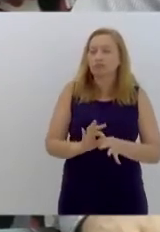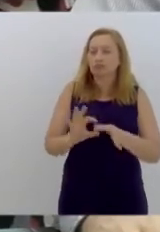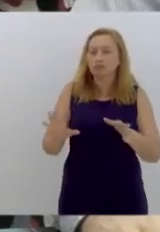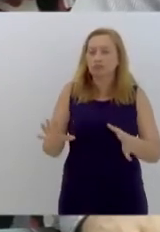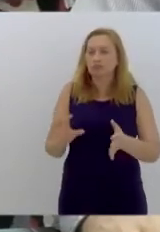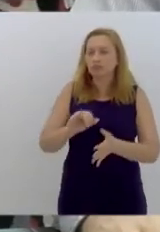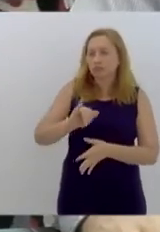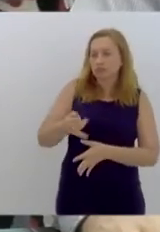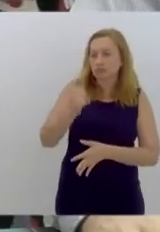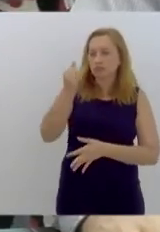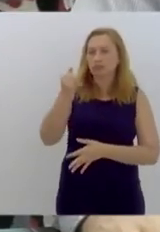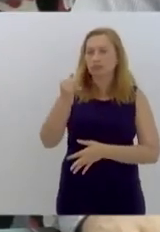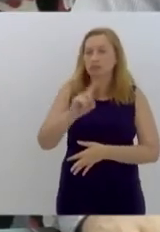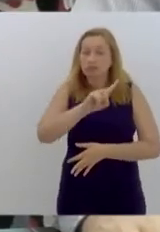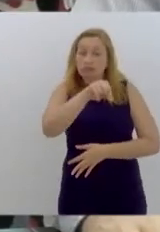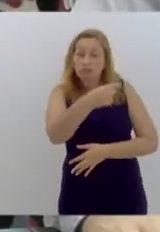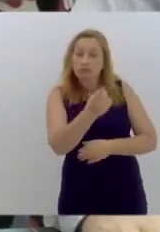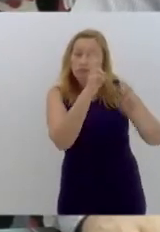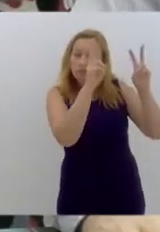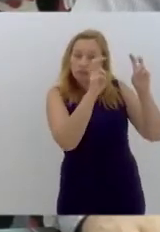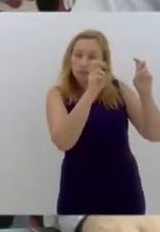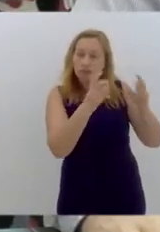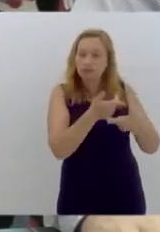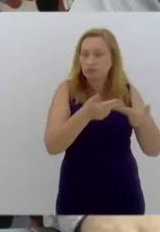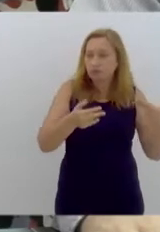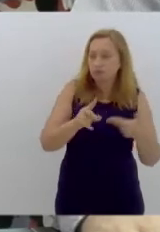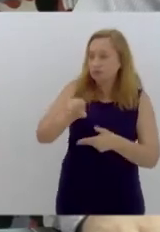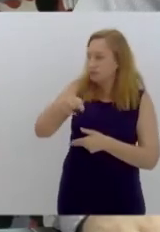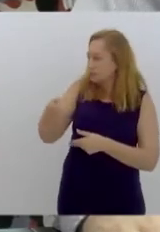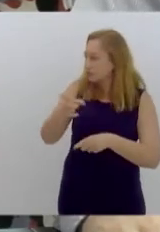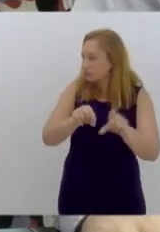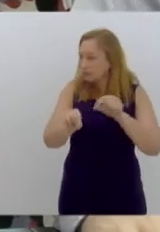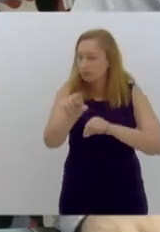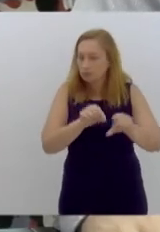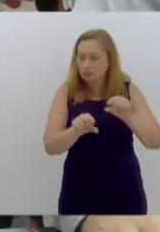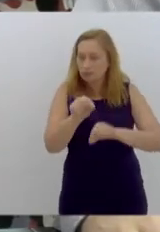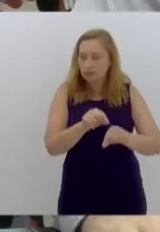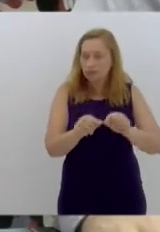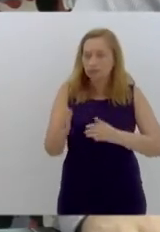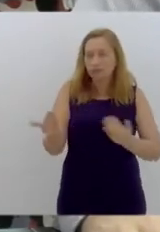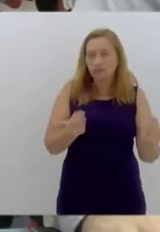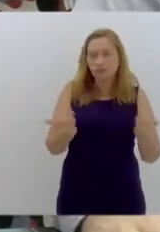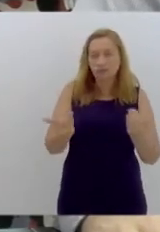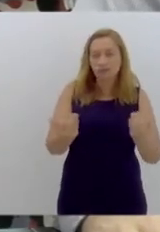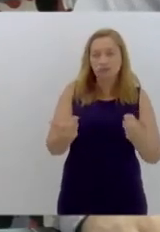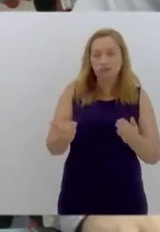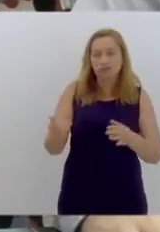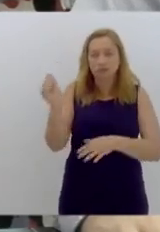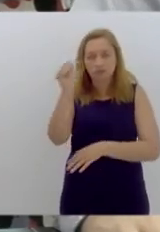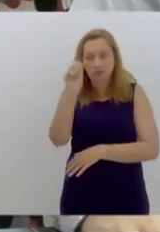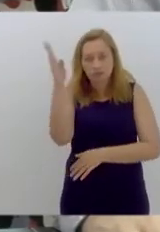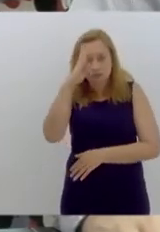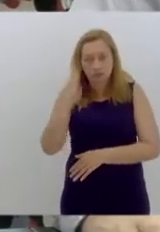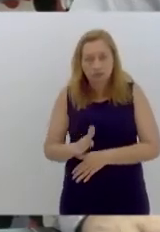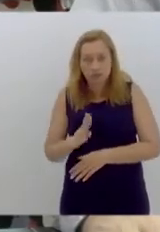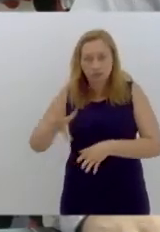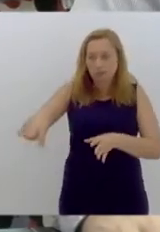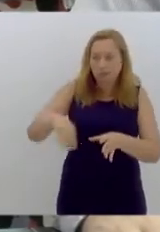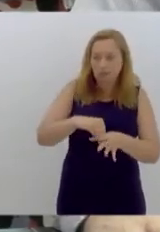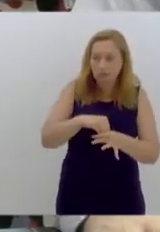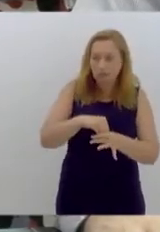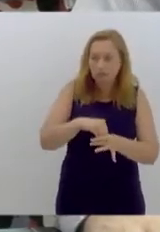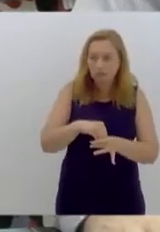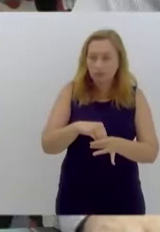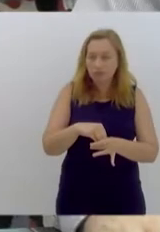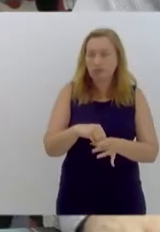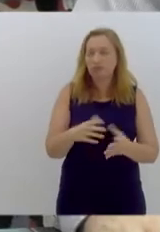juros, abrir mão de outras questões que várias outras decisões similares pelo Brasil incluíram isso como se fosse algo a